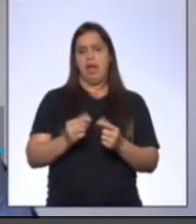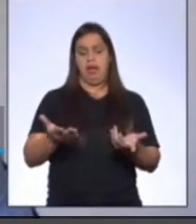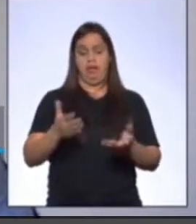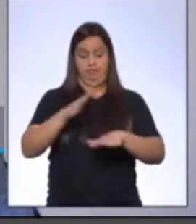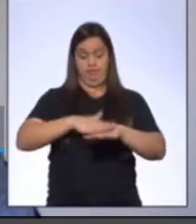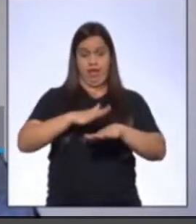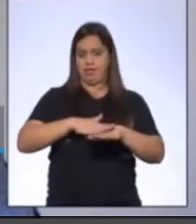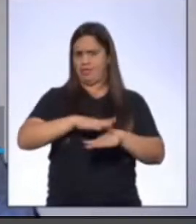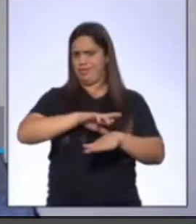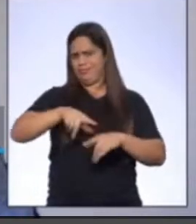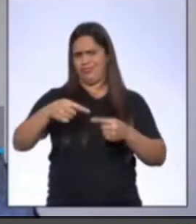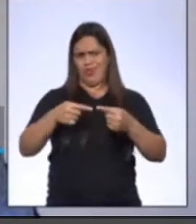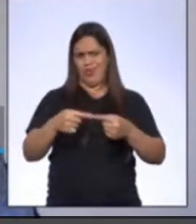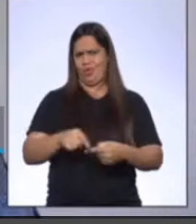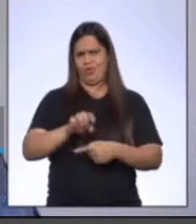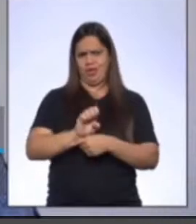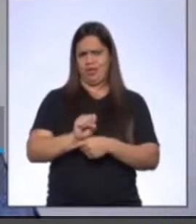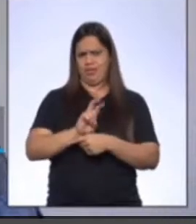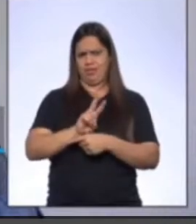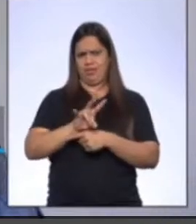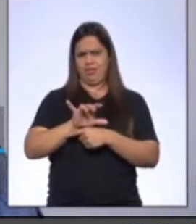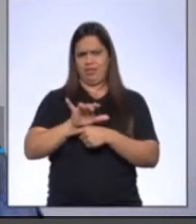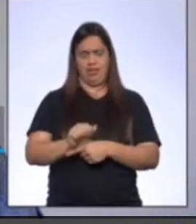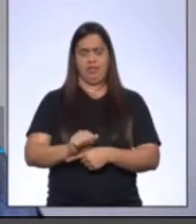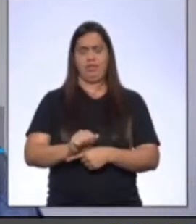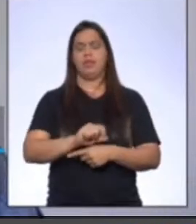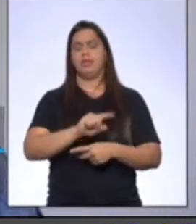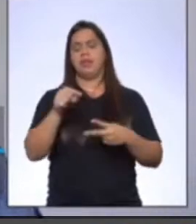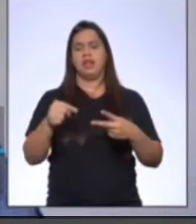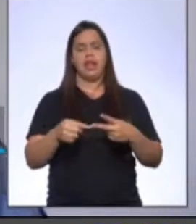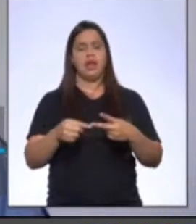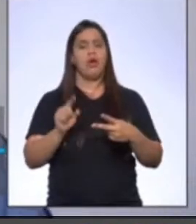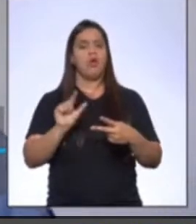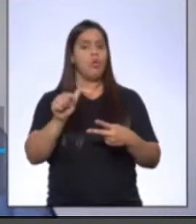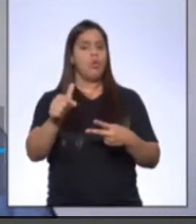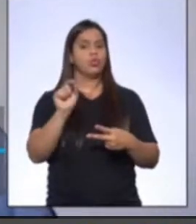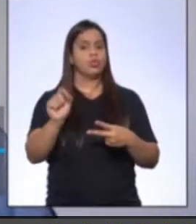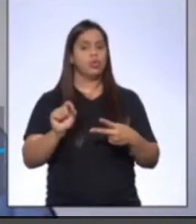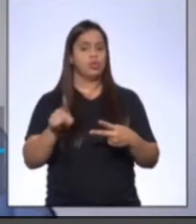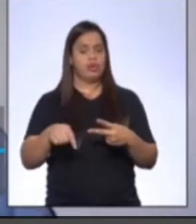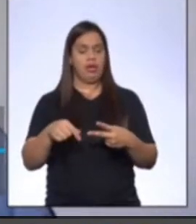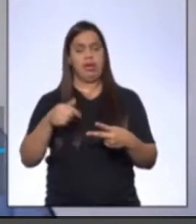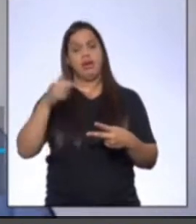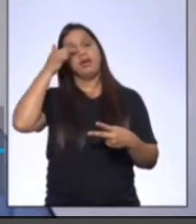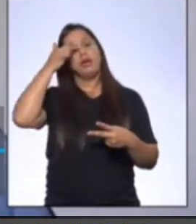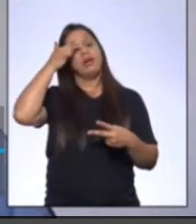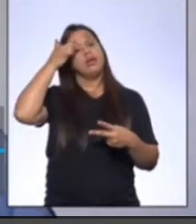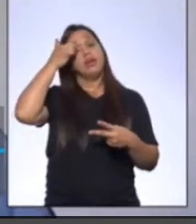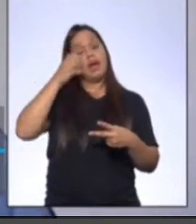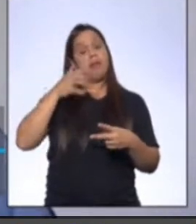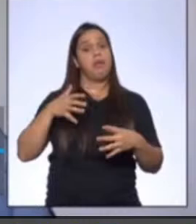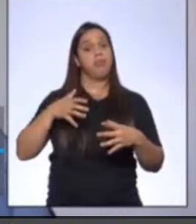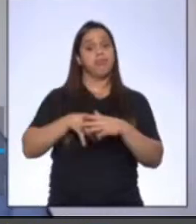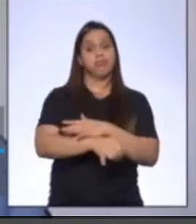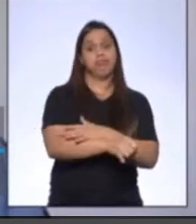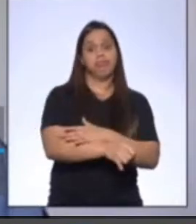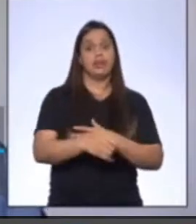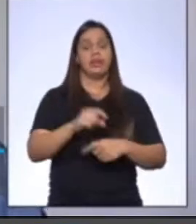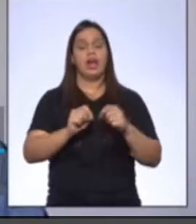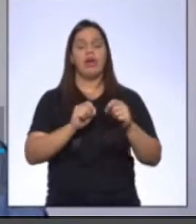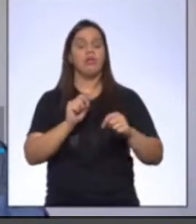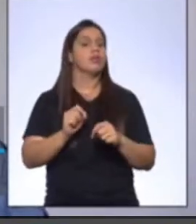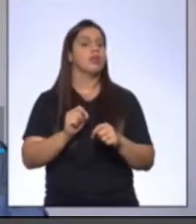bom? A gente também tem a outra palavrinha que seria os ataques, né?